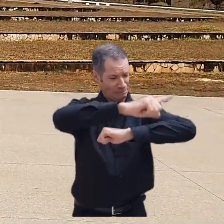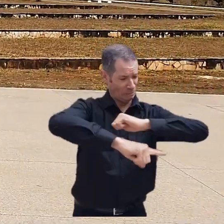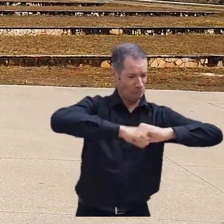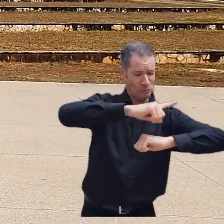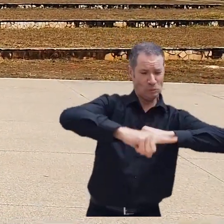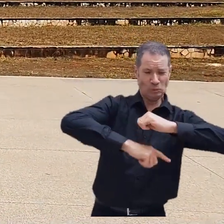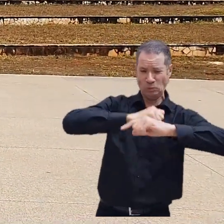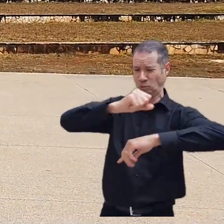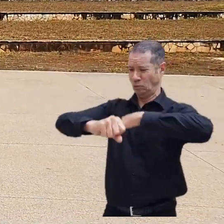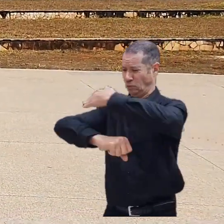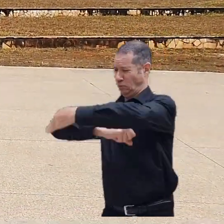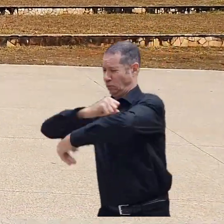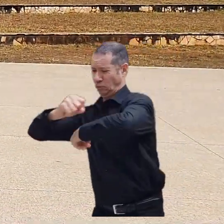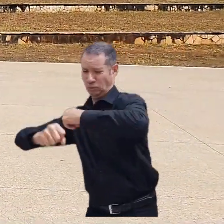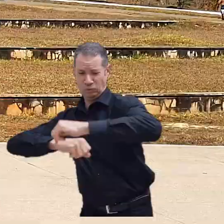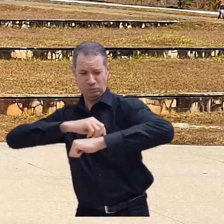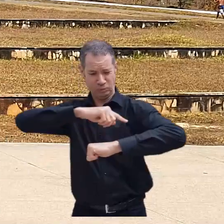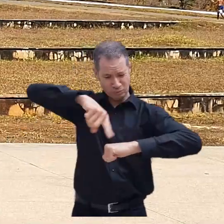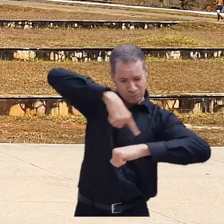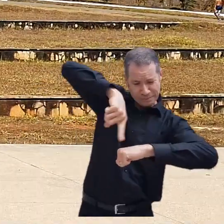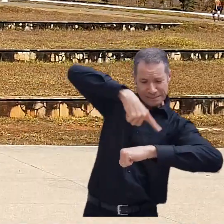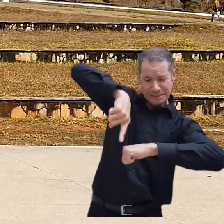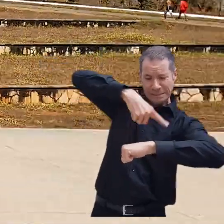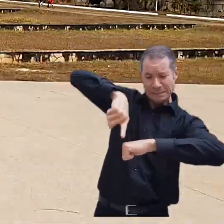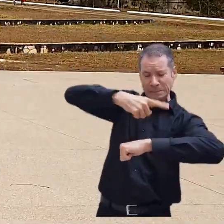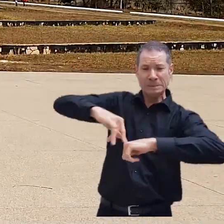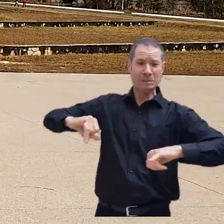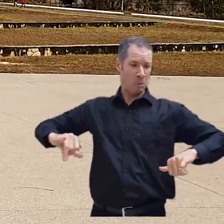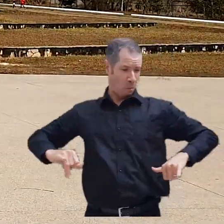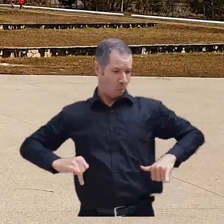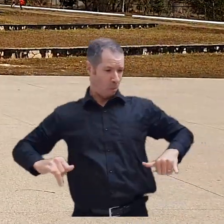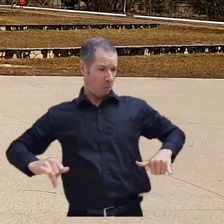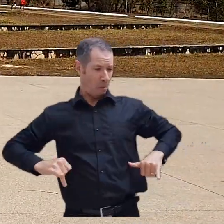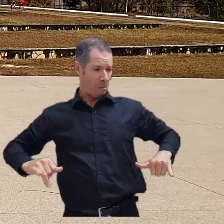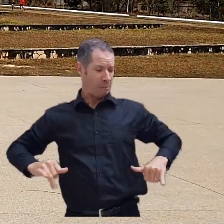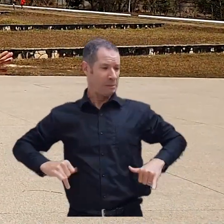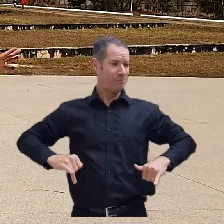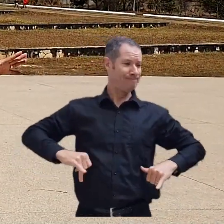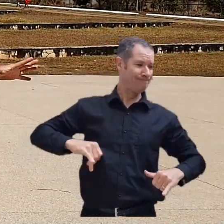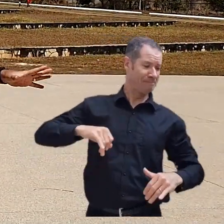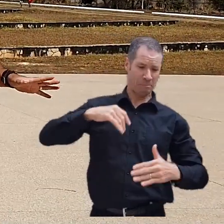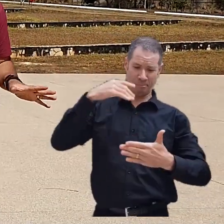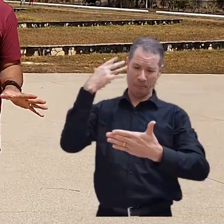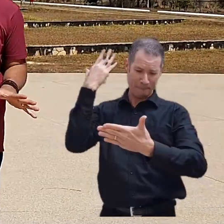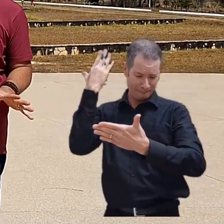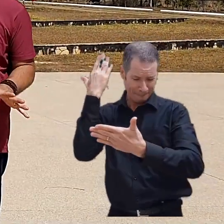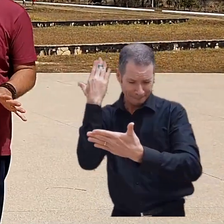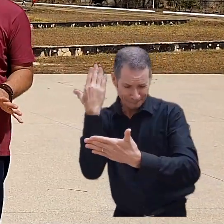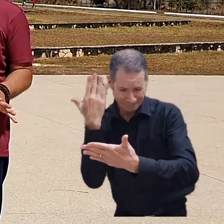Em fração de tempo começou a perder tudo: